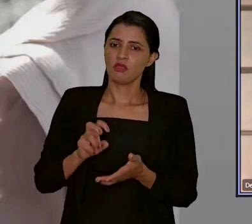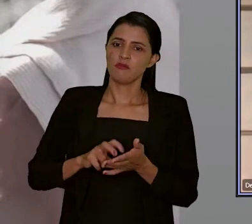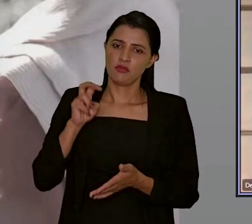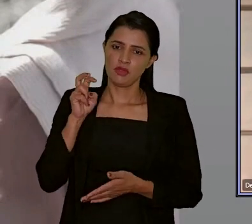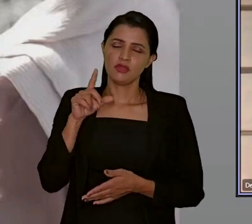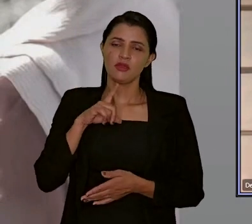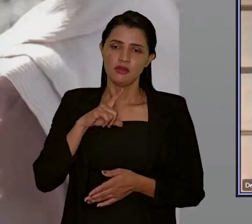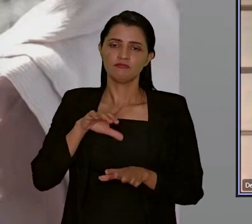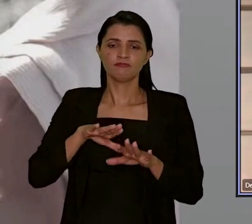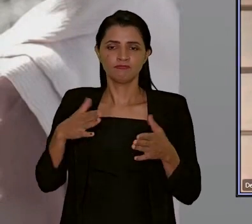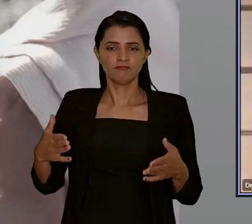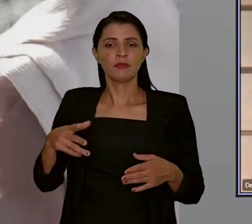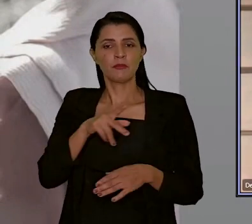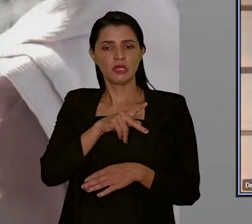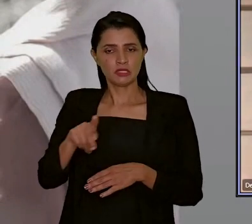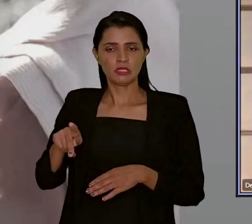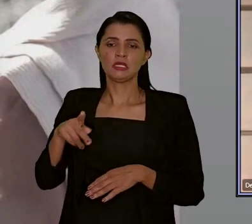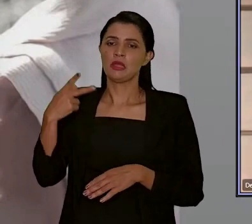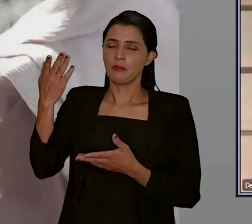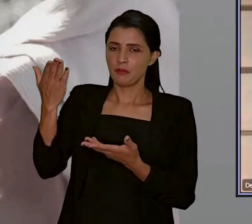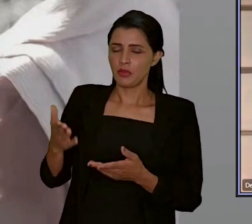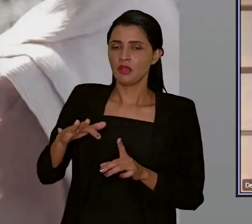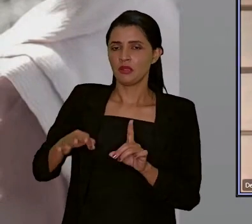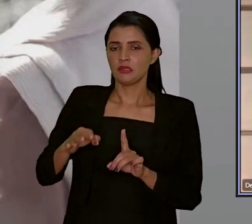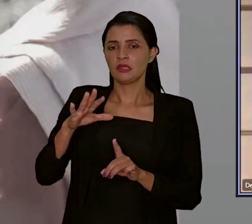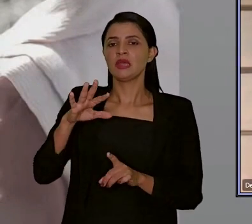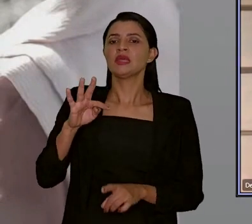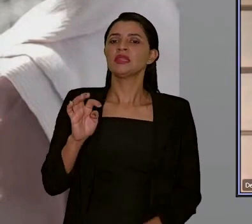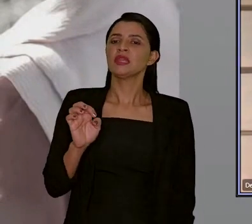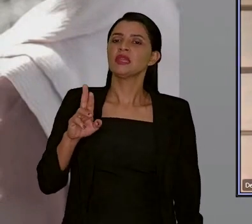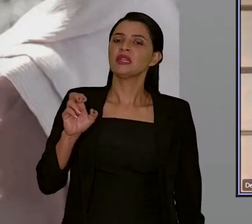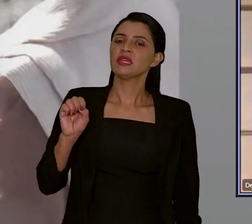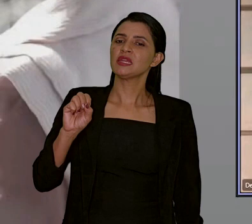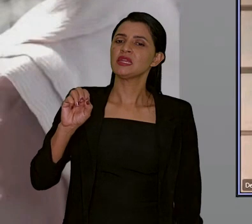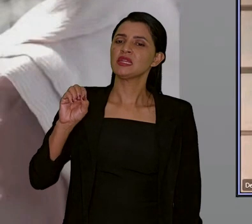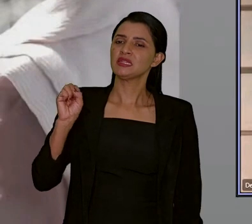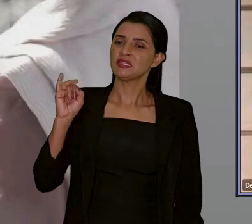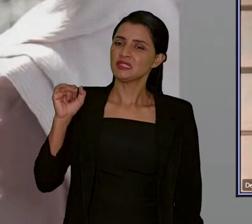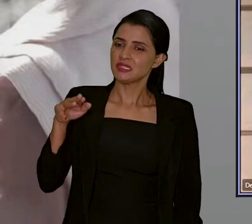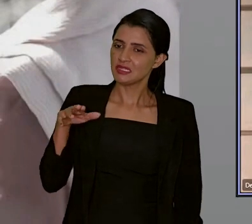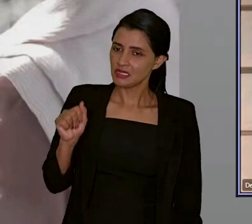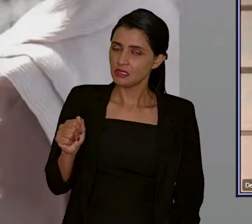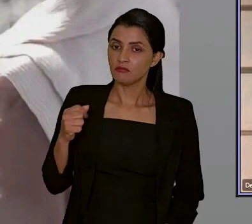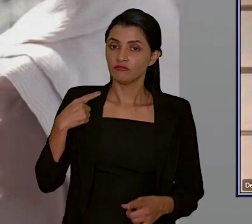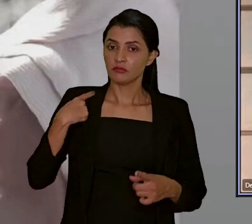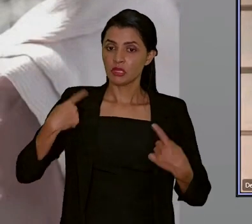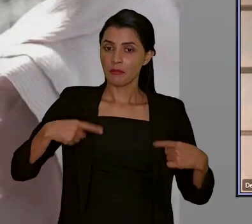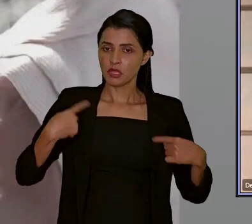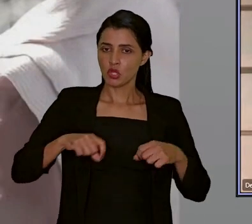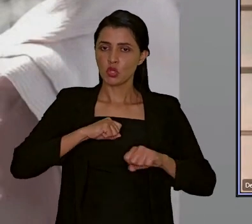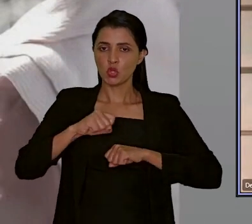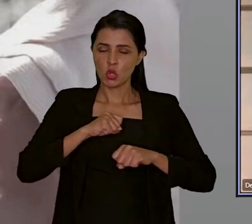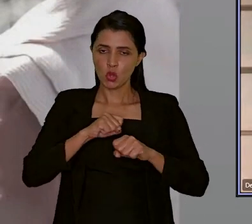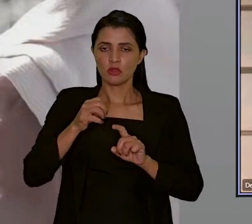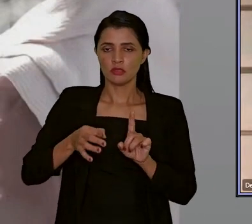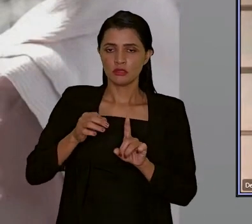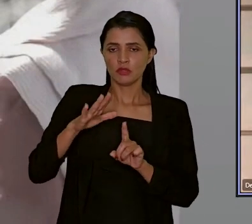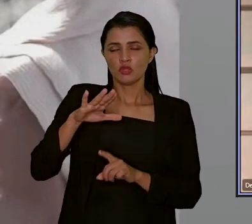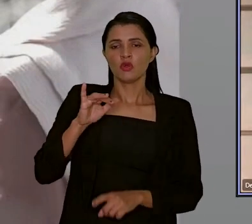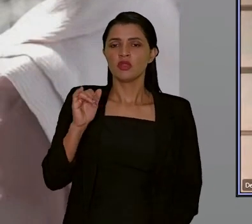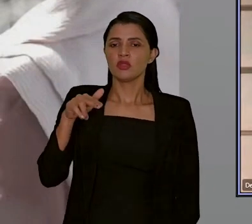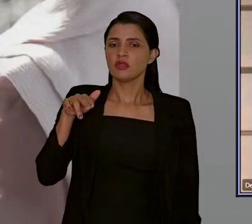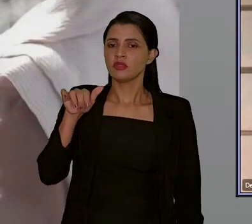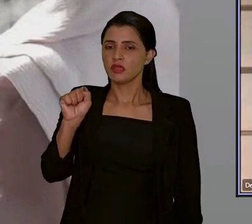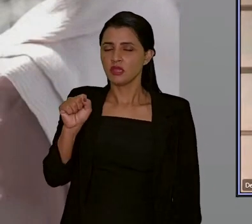mesa presidida pela desembargadora Terezinha Caserta e tendo como debatedora a desembargadora Inês Virgínia, uma das